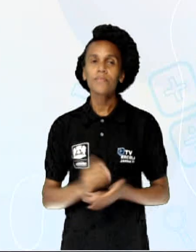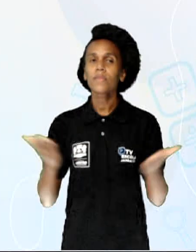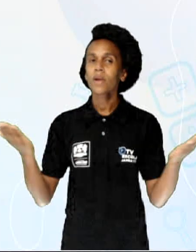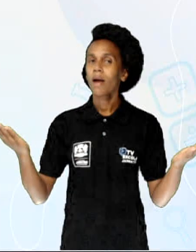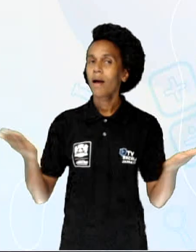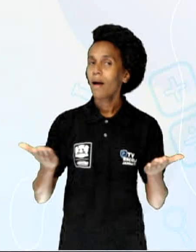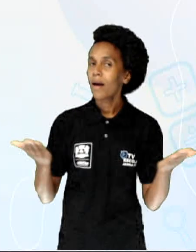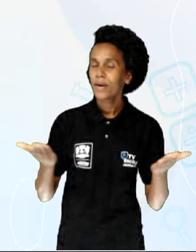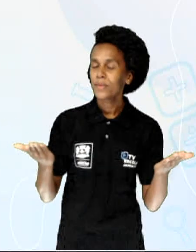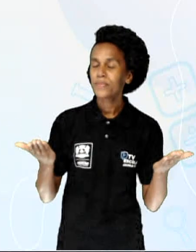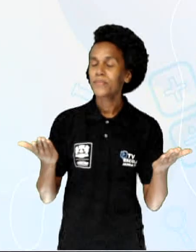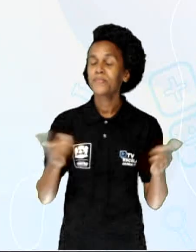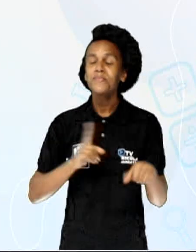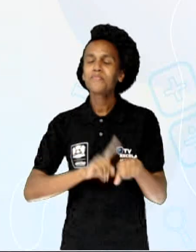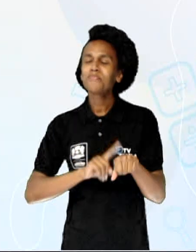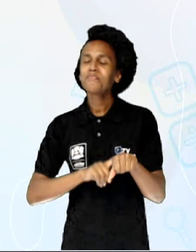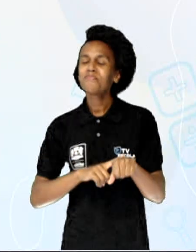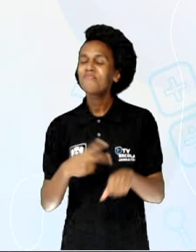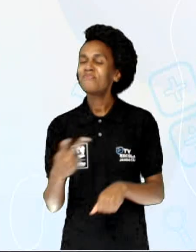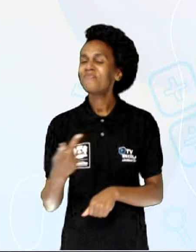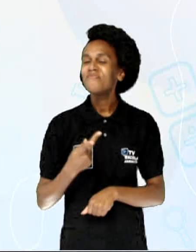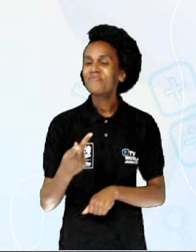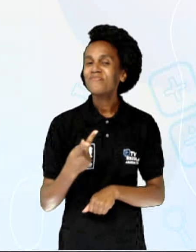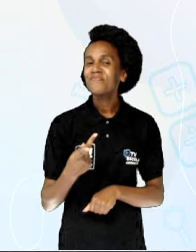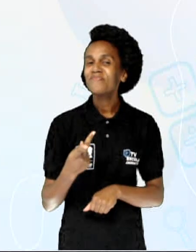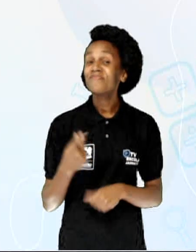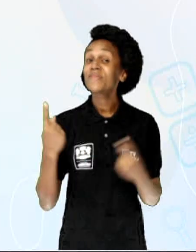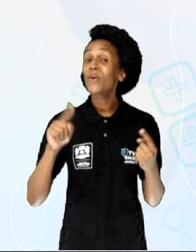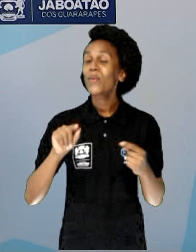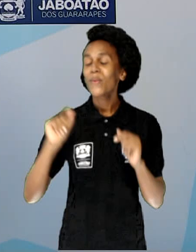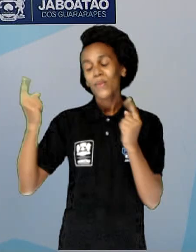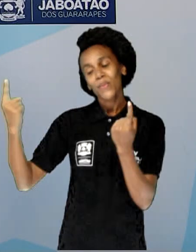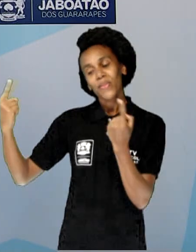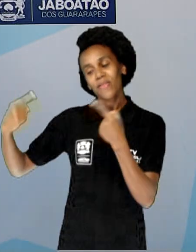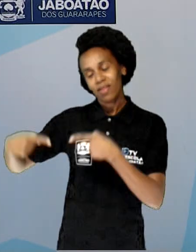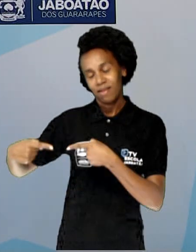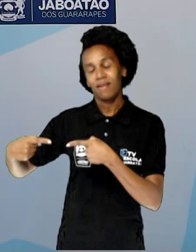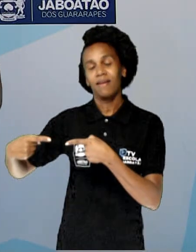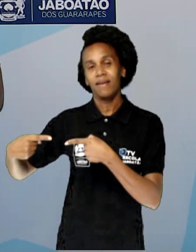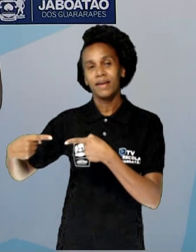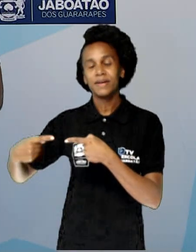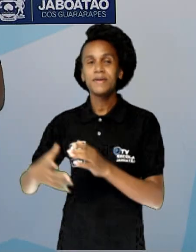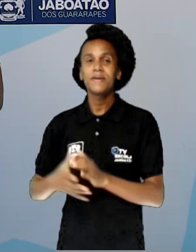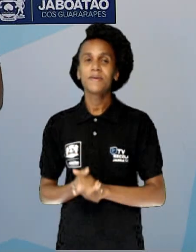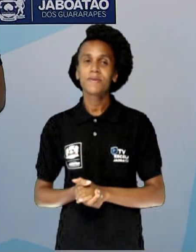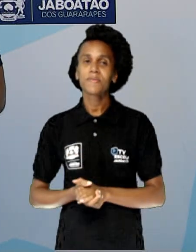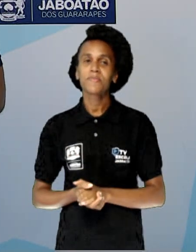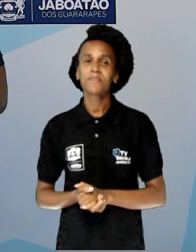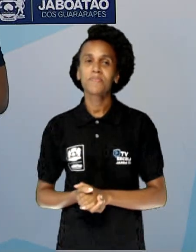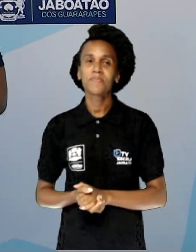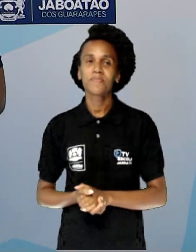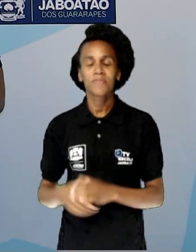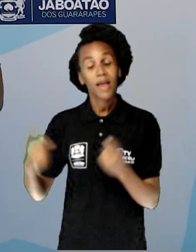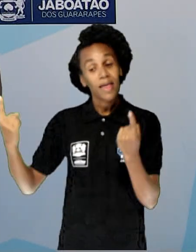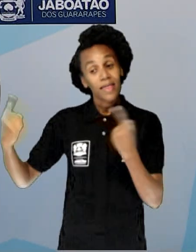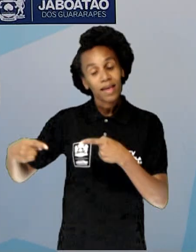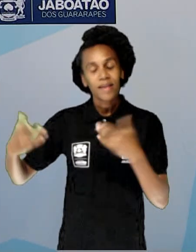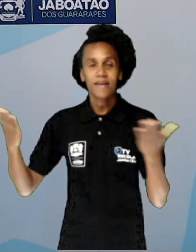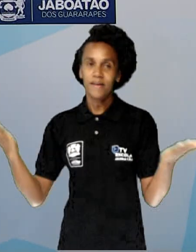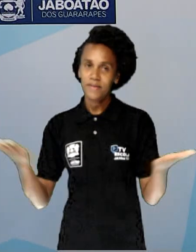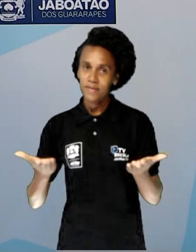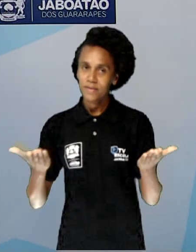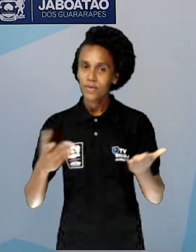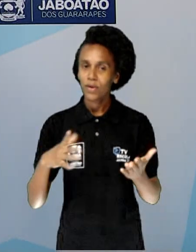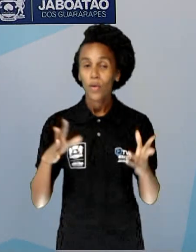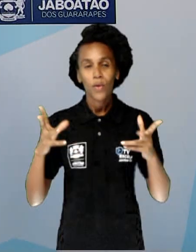momento, aquele momento do desafio. Então, vamos lá? Vamos para o nosso desafio de hoje. Né? Todo mundo aí tomou